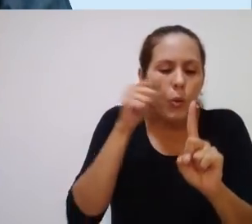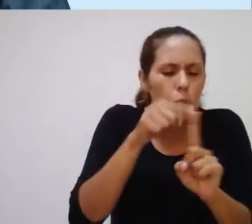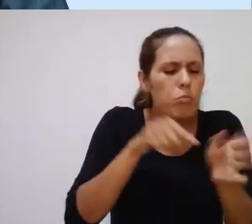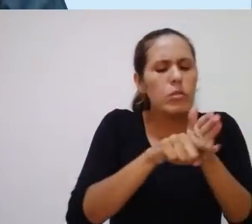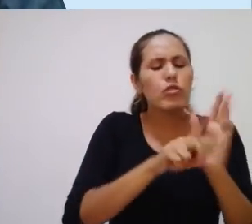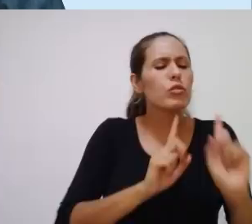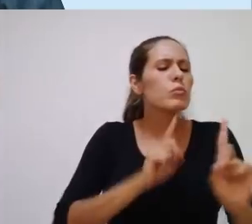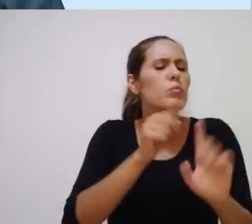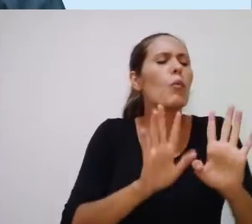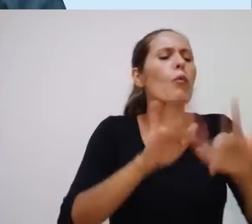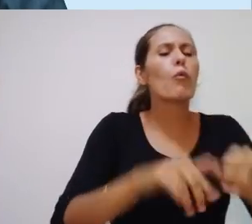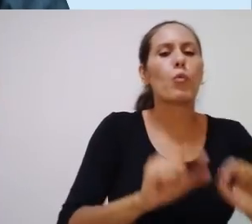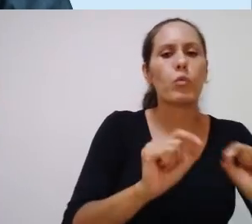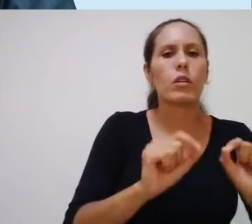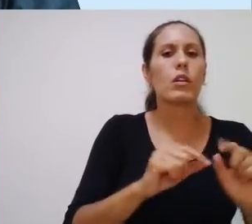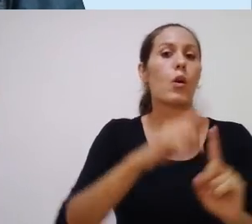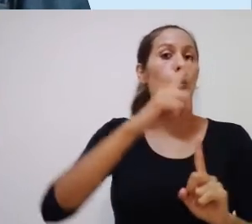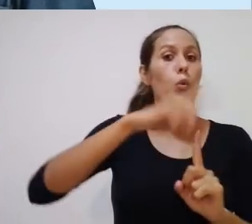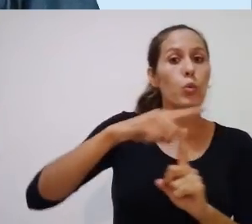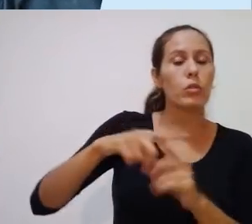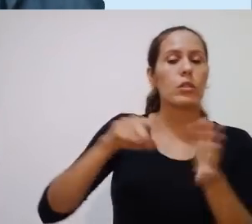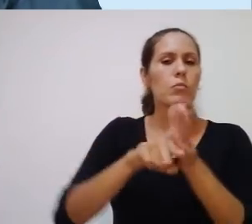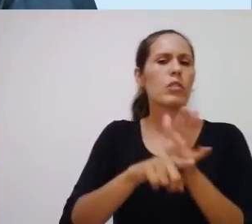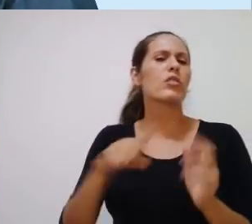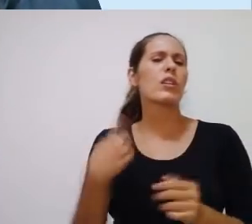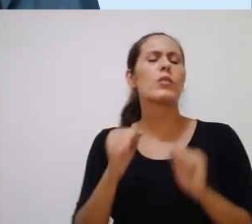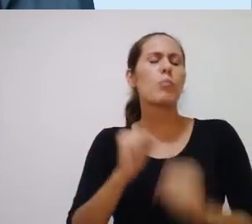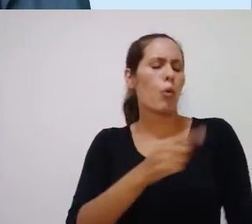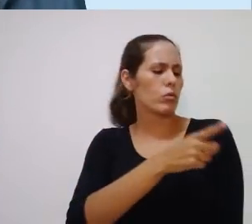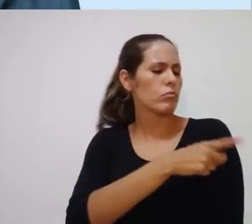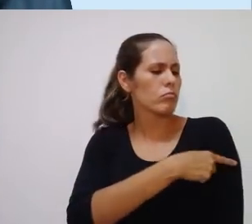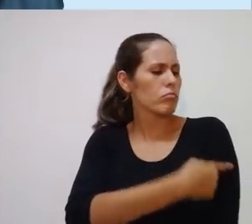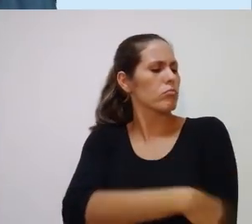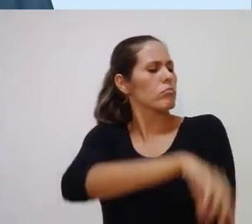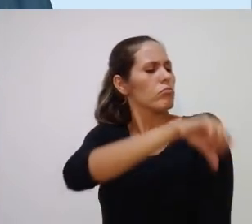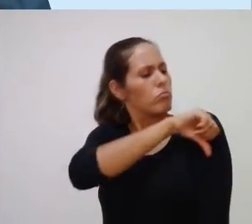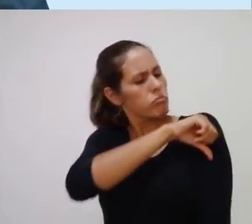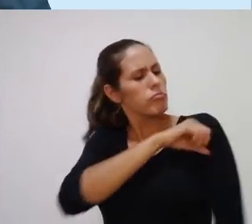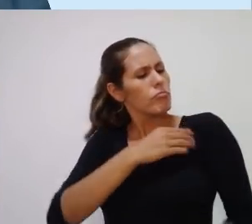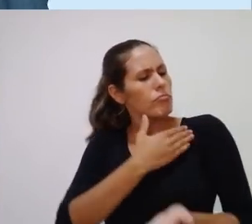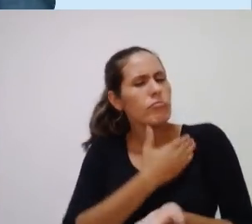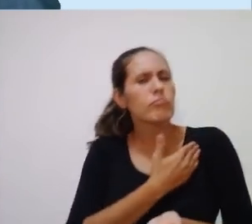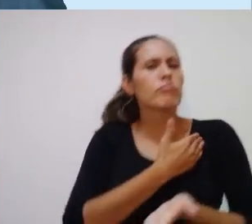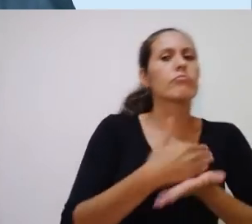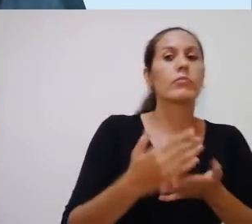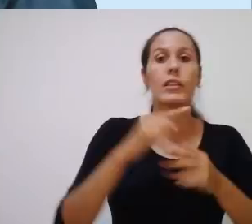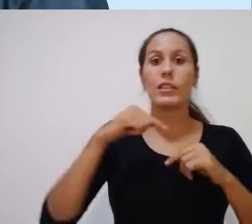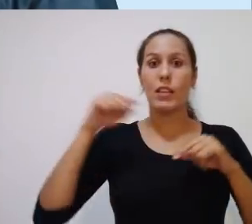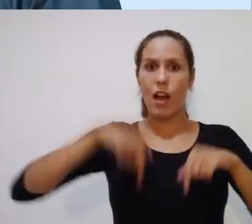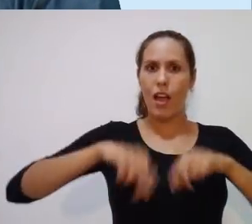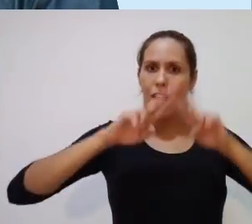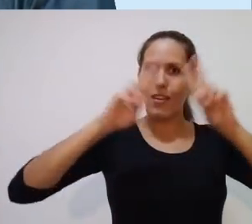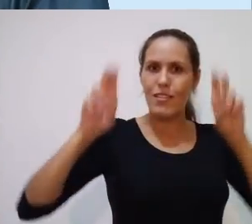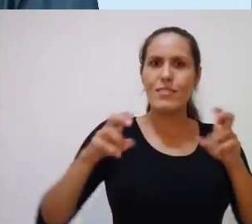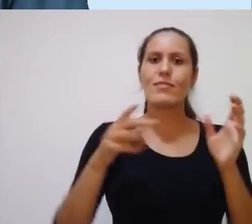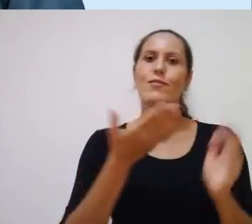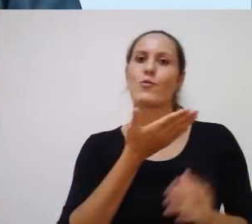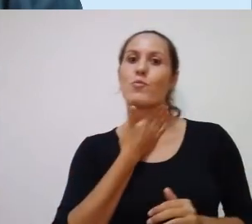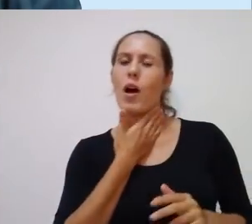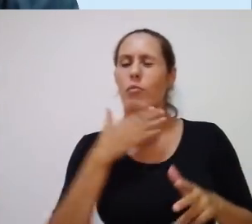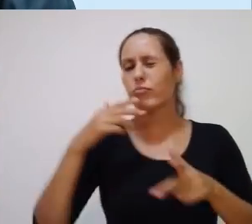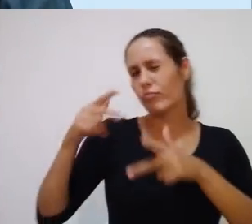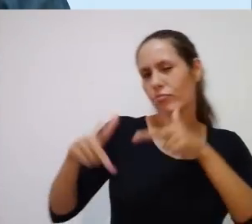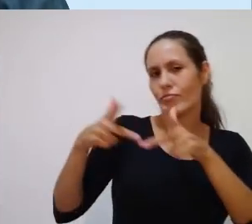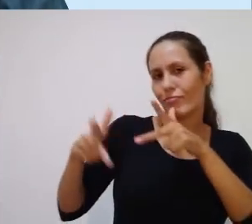pesquisa que podemos desenvolver no ensino fundamental? É exatamente esse o tema de nossa aula. Sim, do nosso papo científico. E esse bate-papo